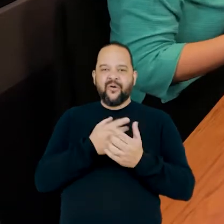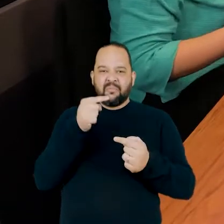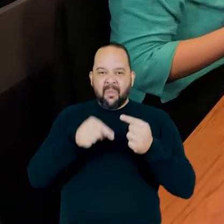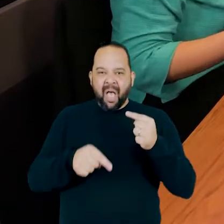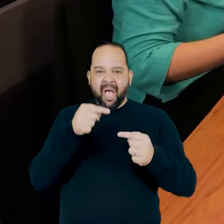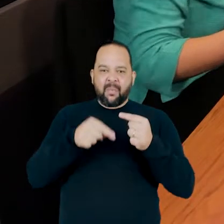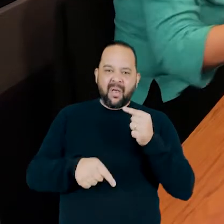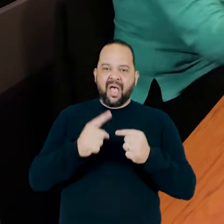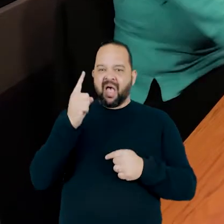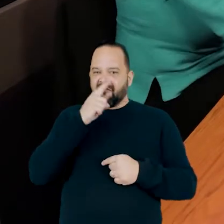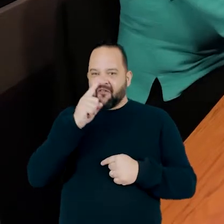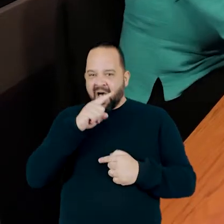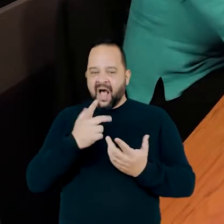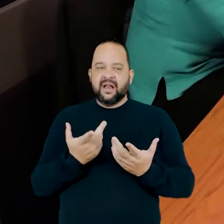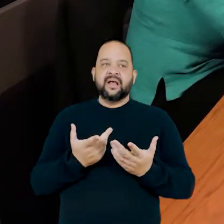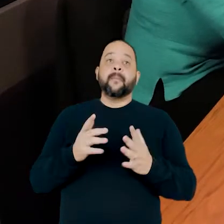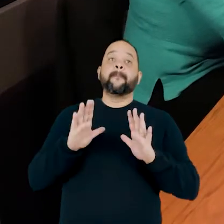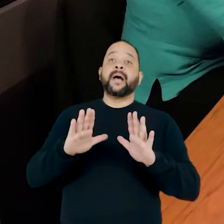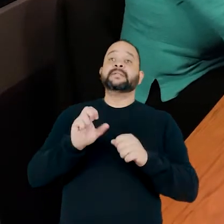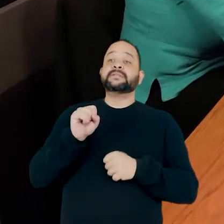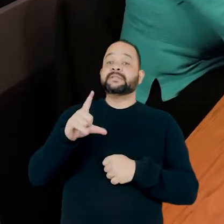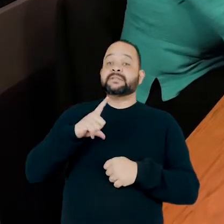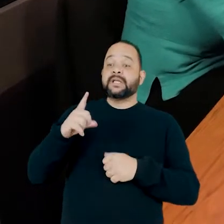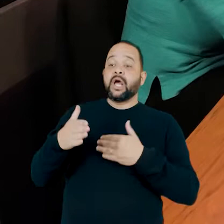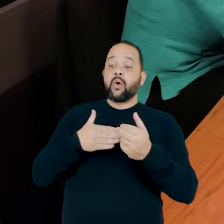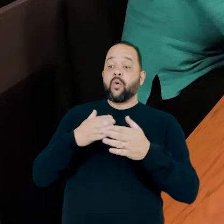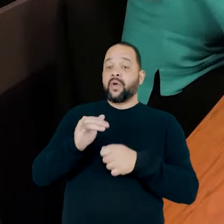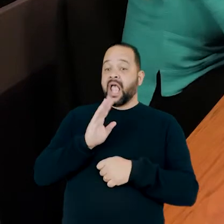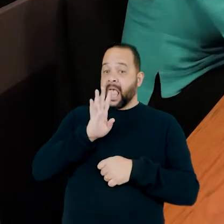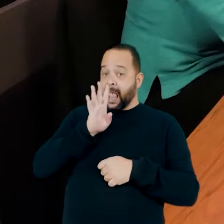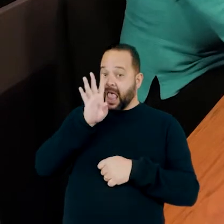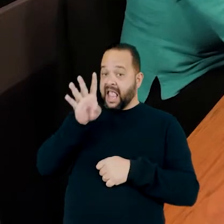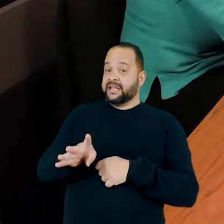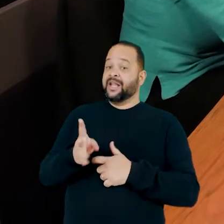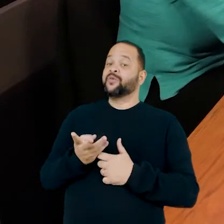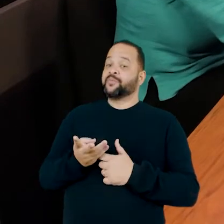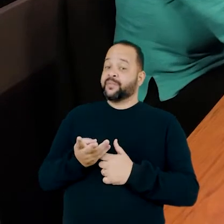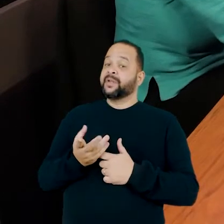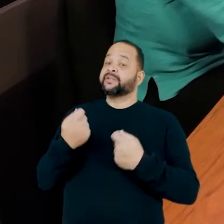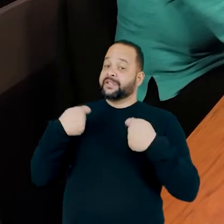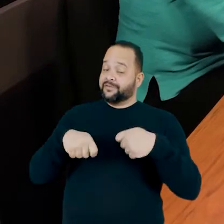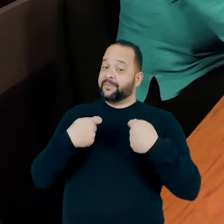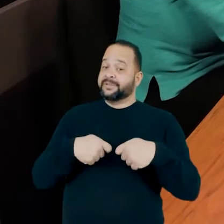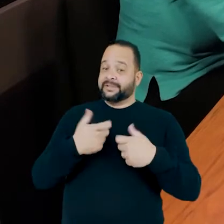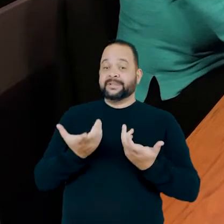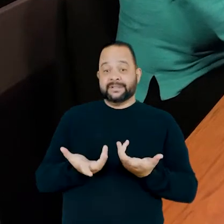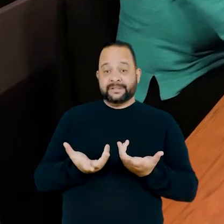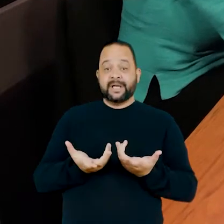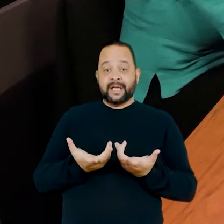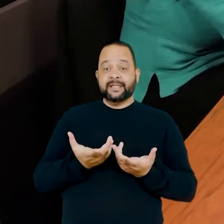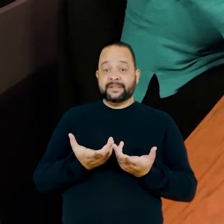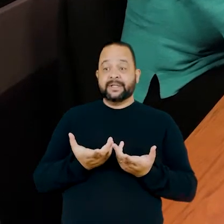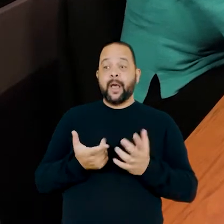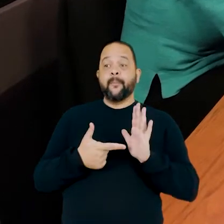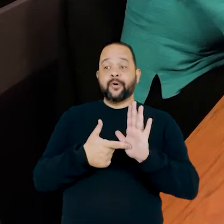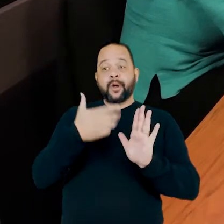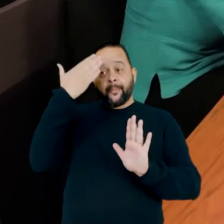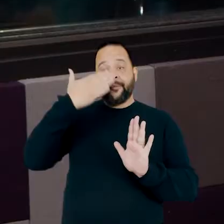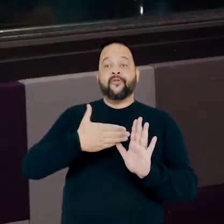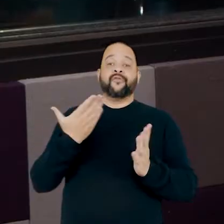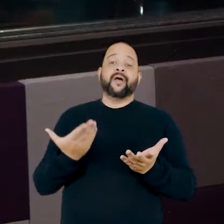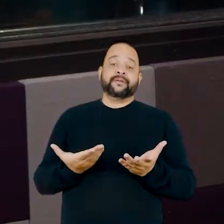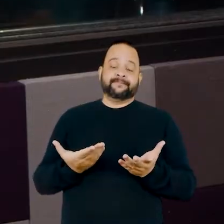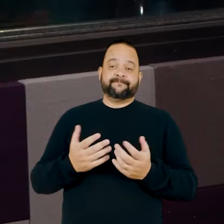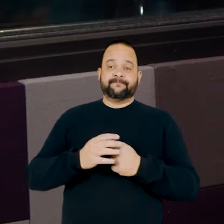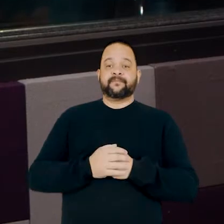mas também, se tiver alguma denúncia, vocês vão ter que prestar contas pra Anatel, né, porque que foi trazido um problema.